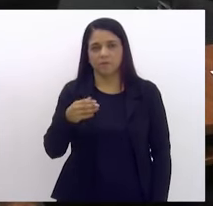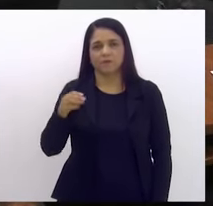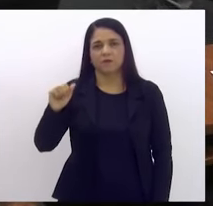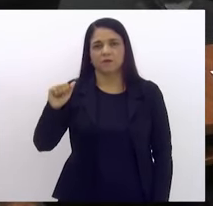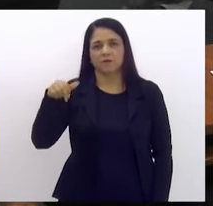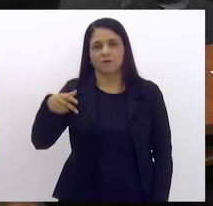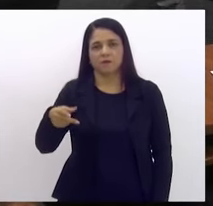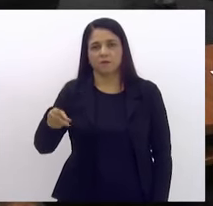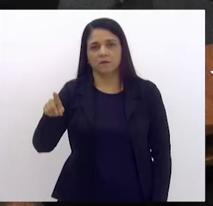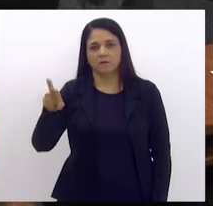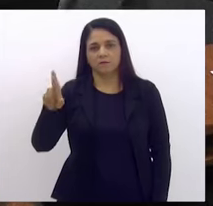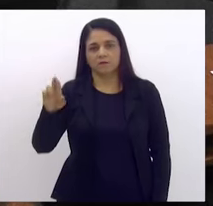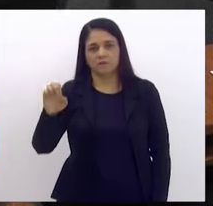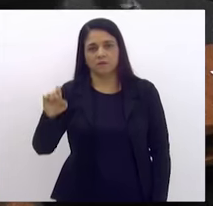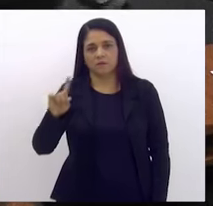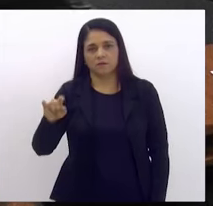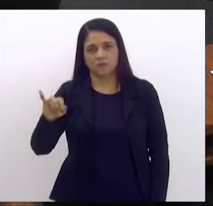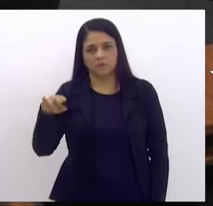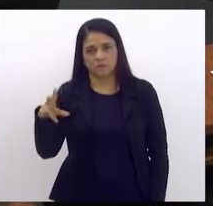Andrezinho Siciliano,